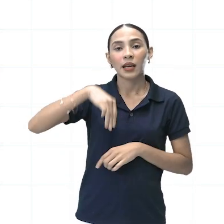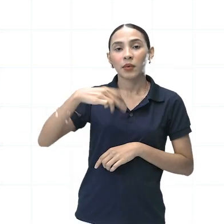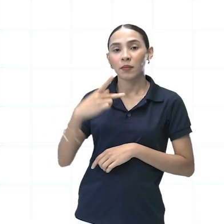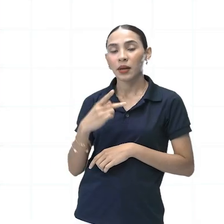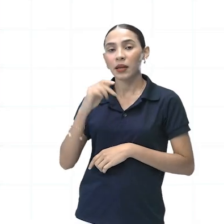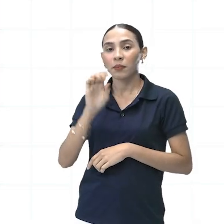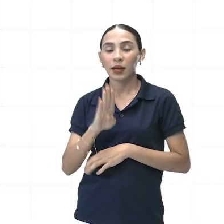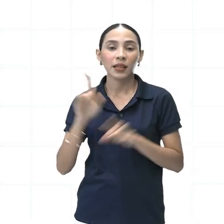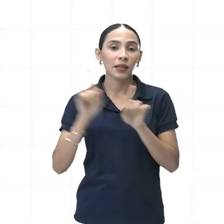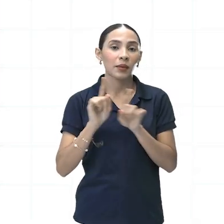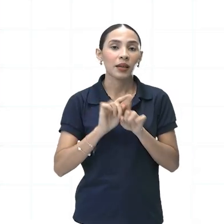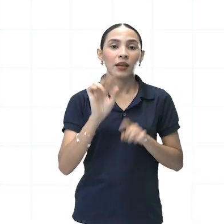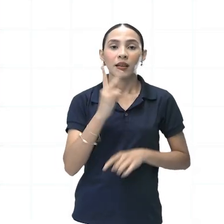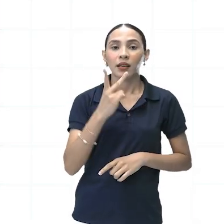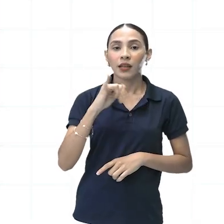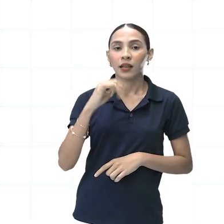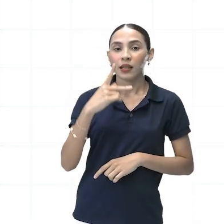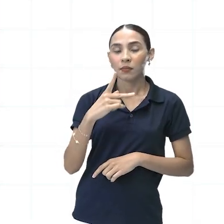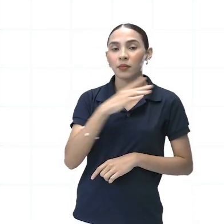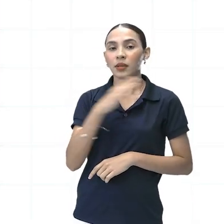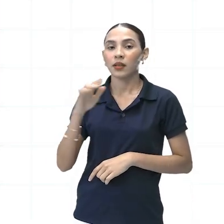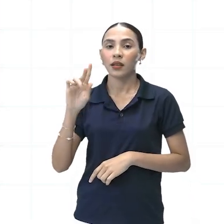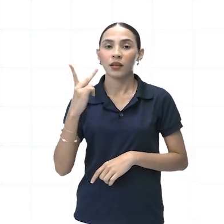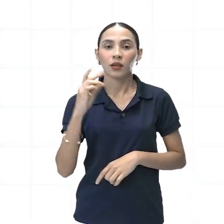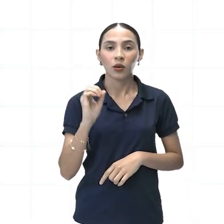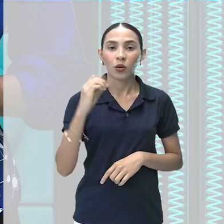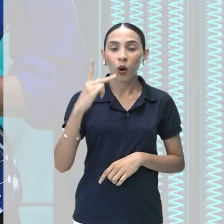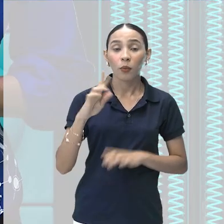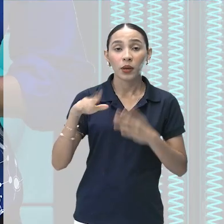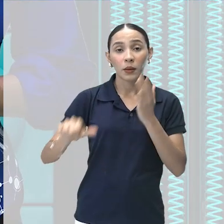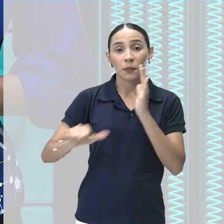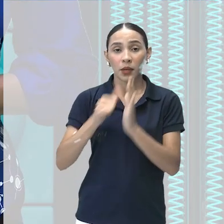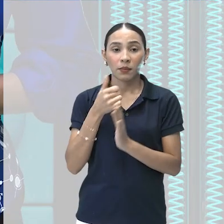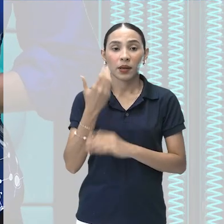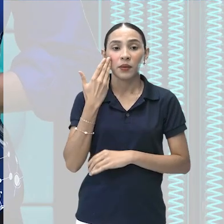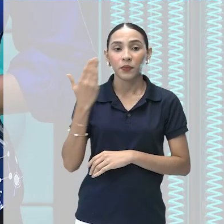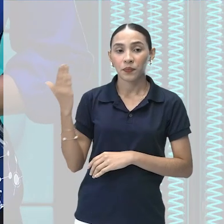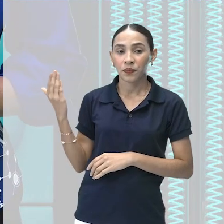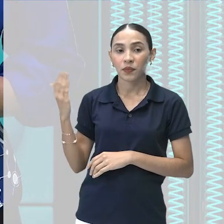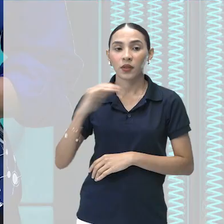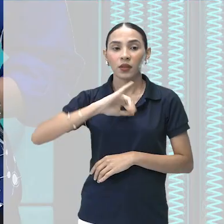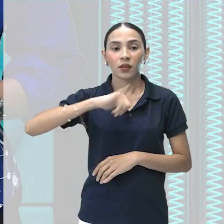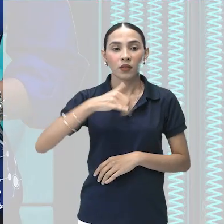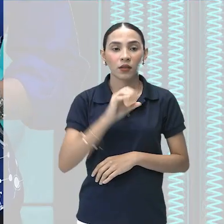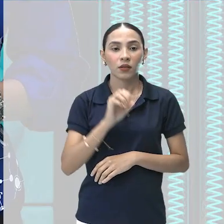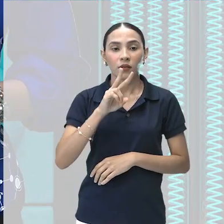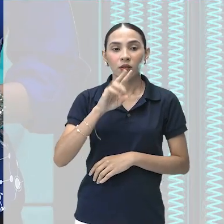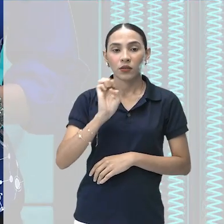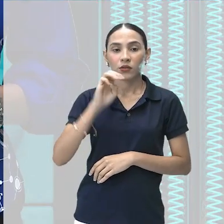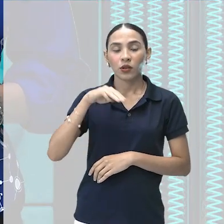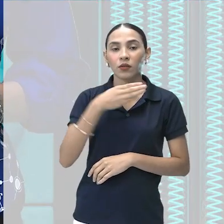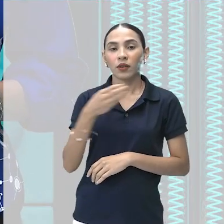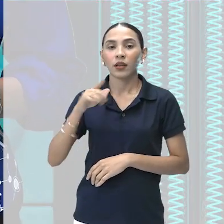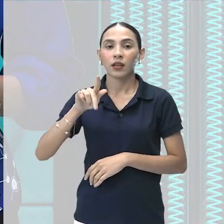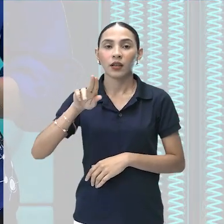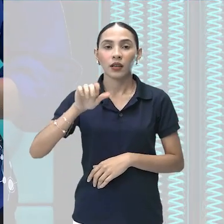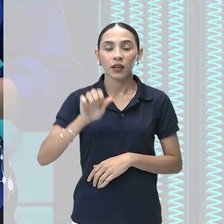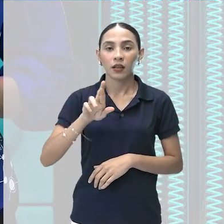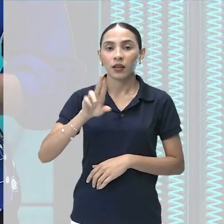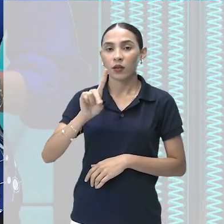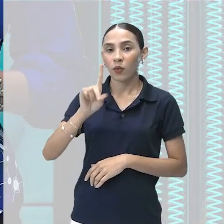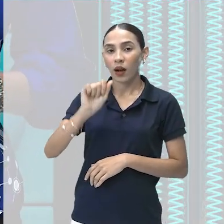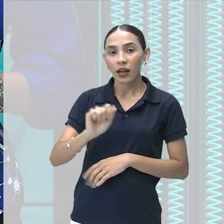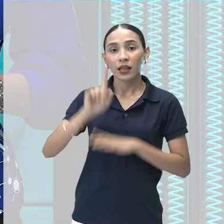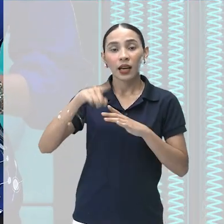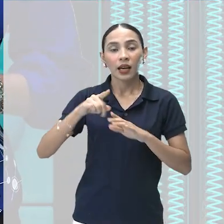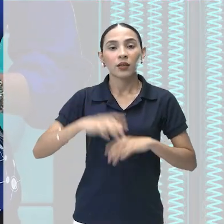hop. Primeiramente, vamos abordar sobre a Jovem Guarda. Então, a Jovem Guarda, ela